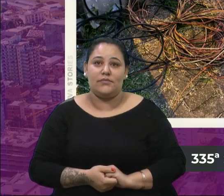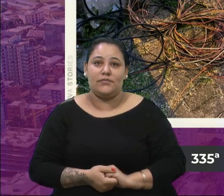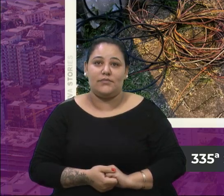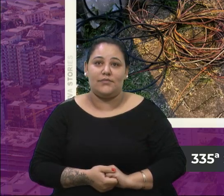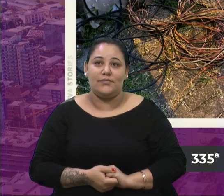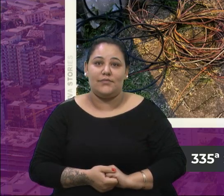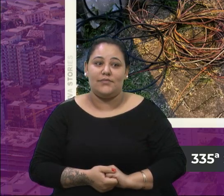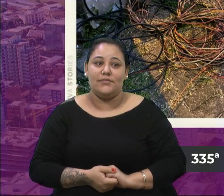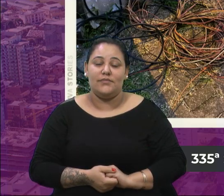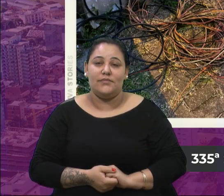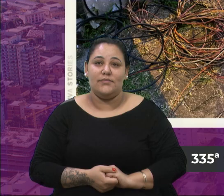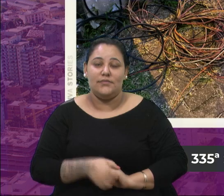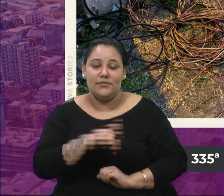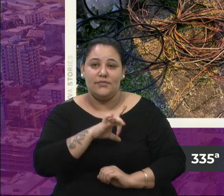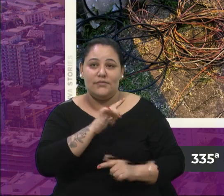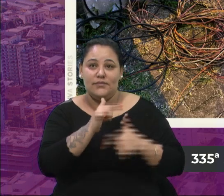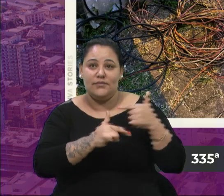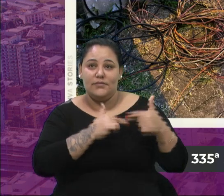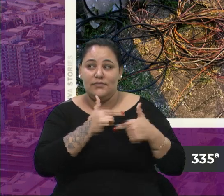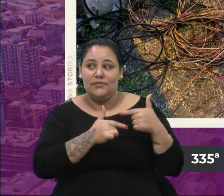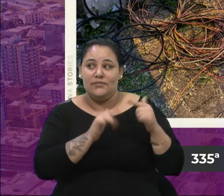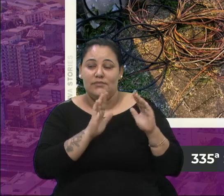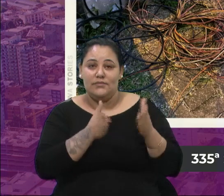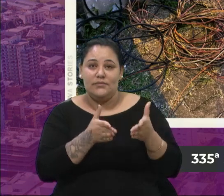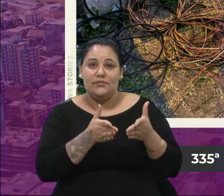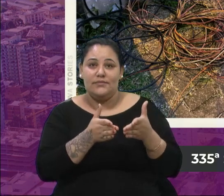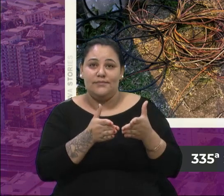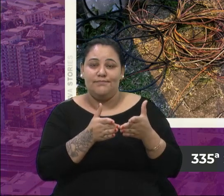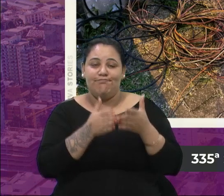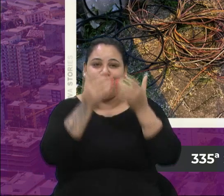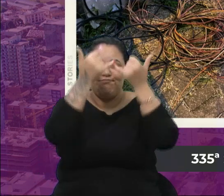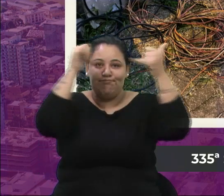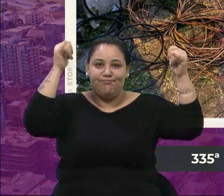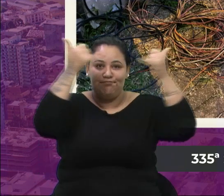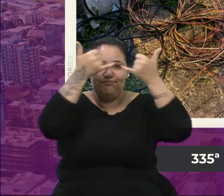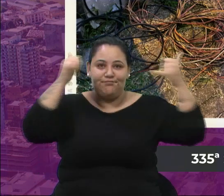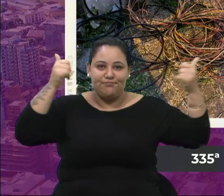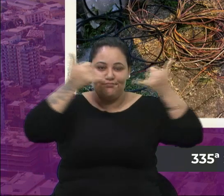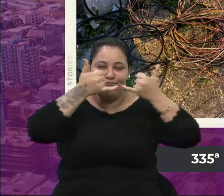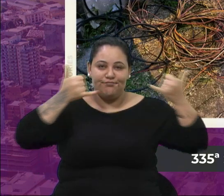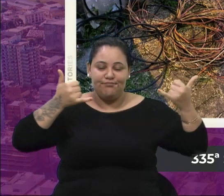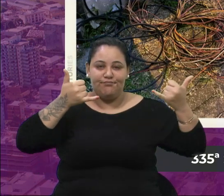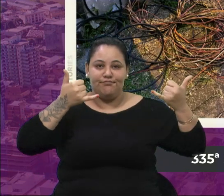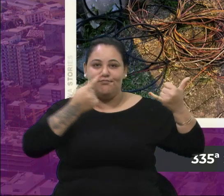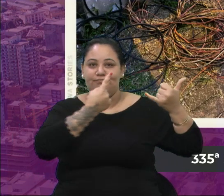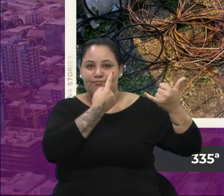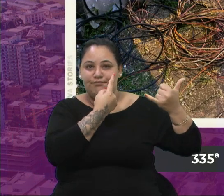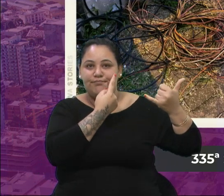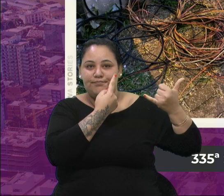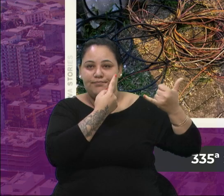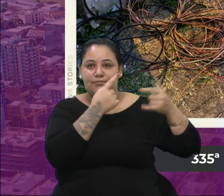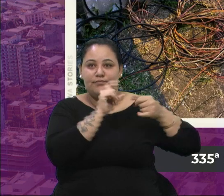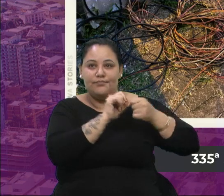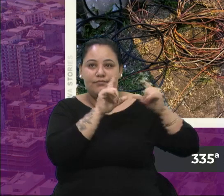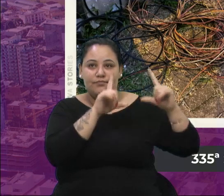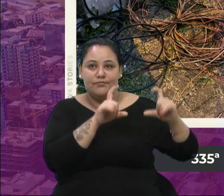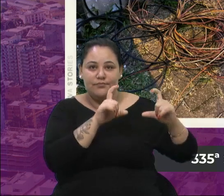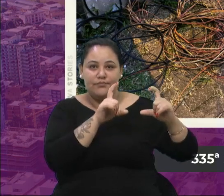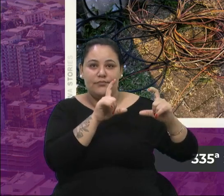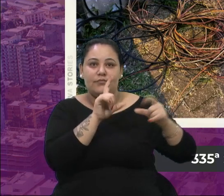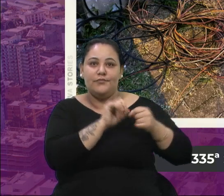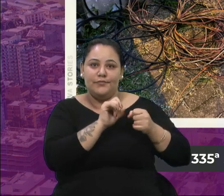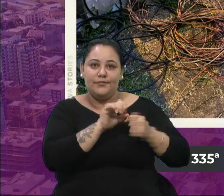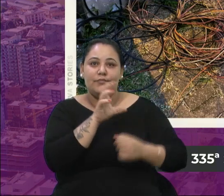tem um trabalho dessa questão dos fios, né? Mas essa foto nós fizemos nesse final